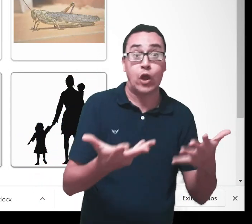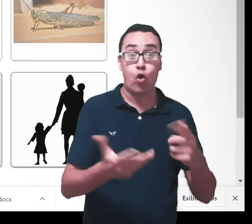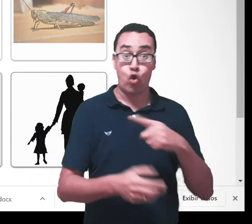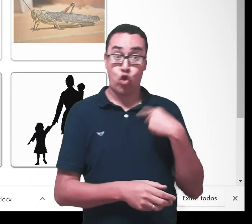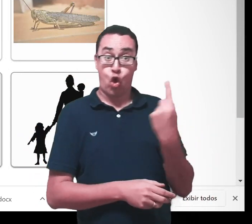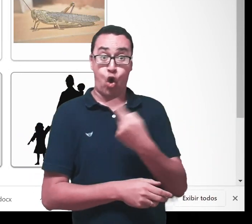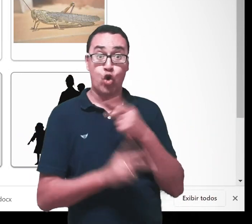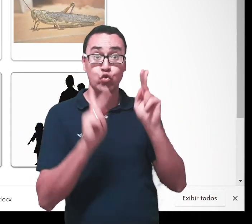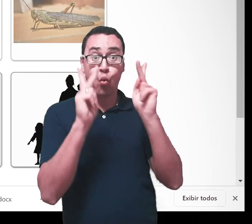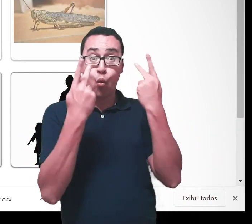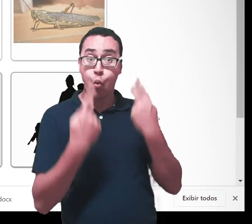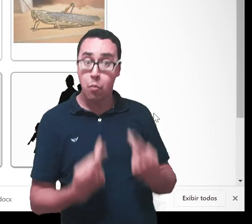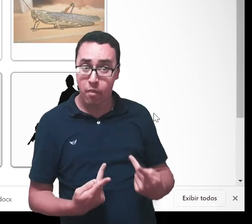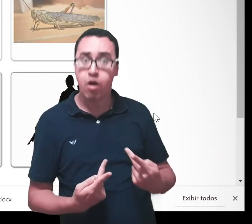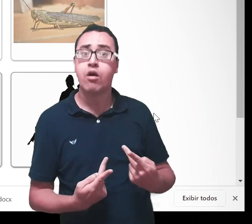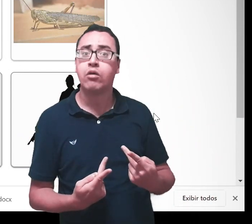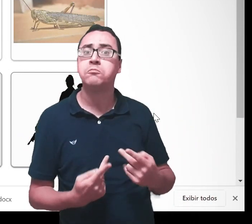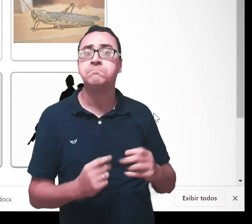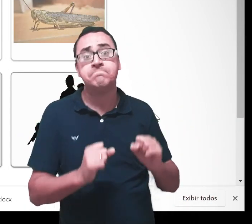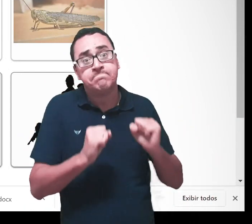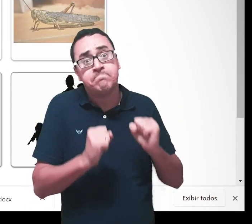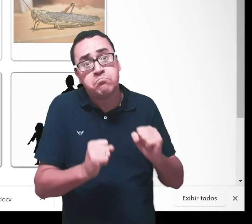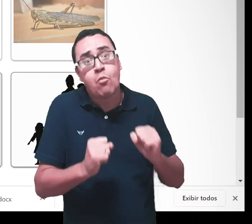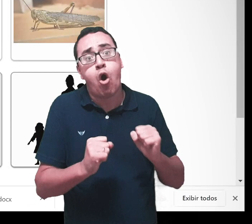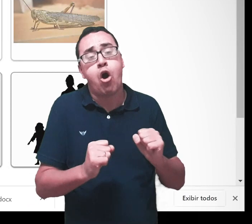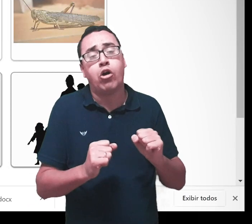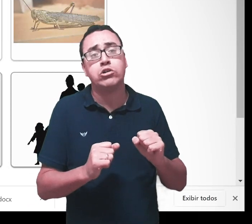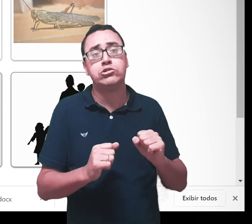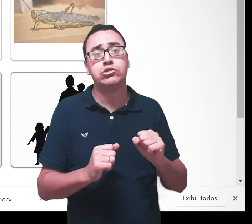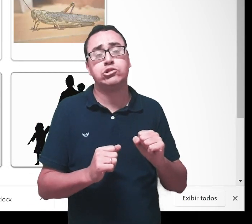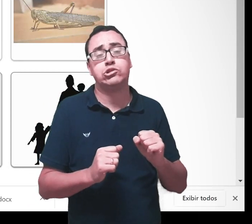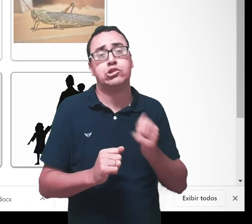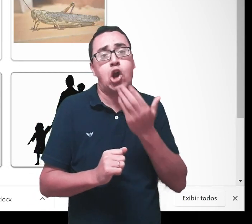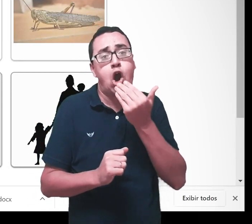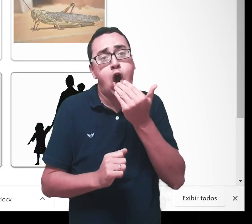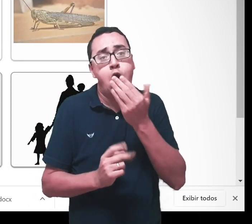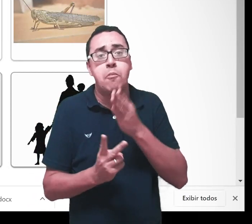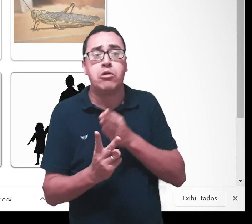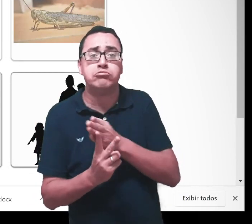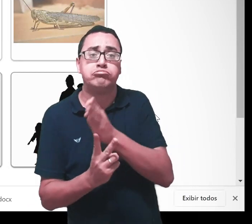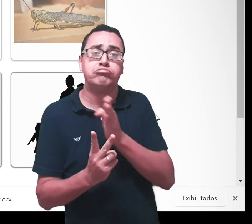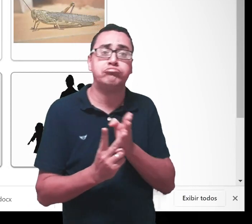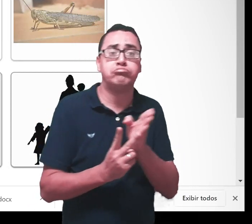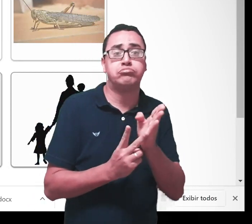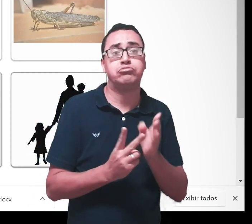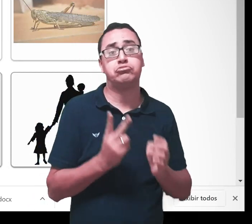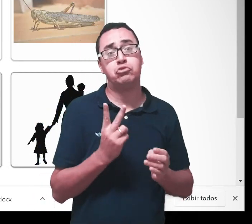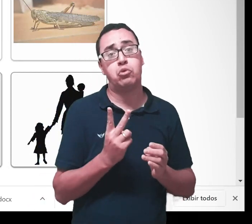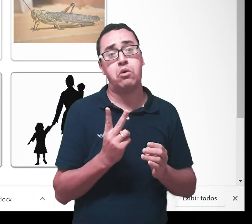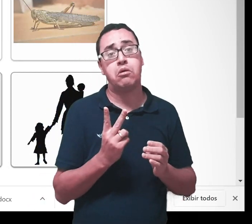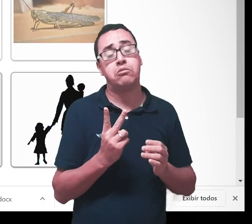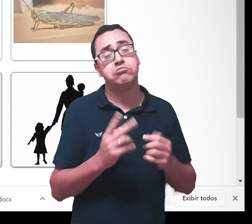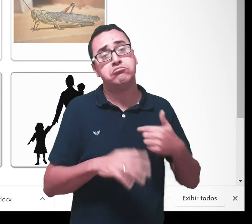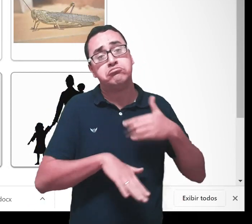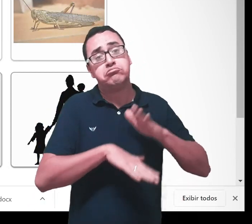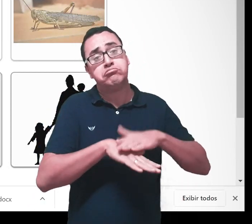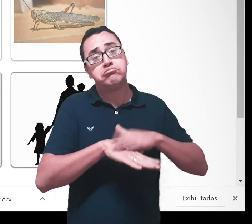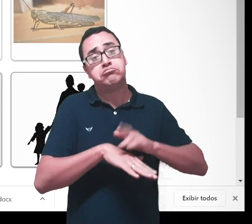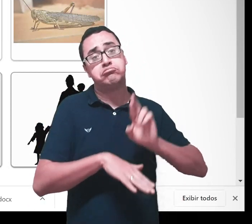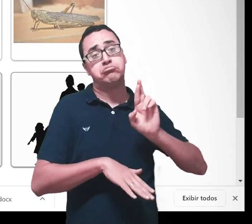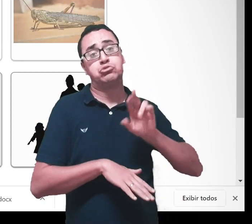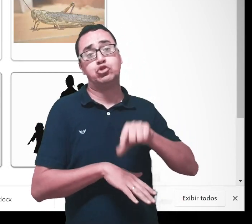da espécie humana, podemos nos alimentar das duas formas. Isso é uma